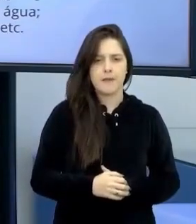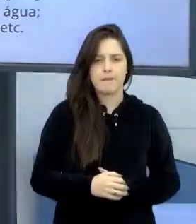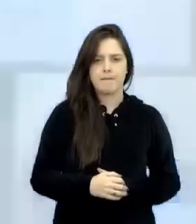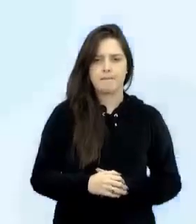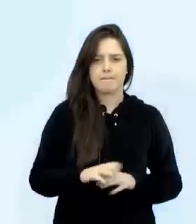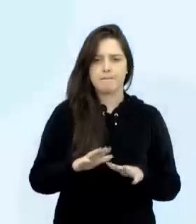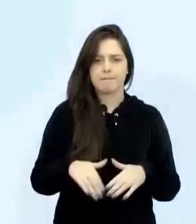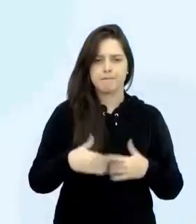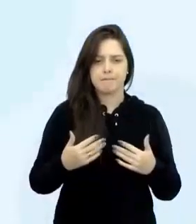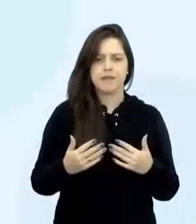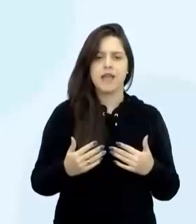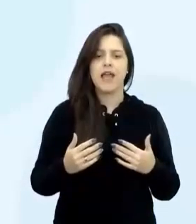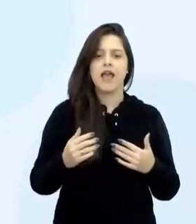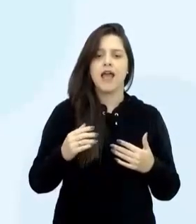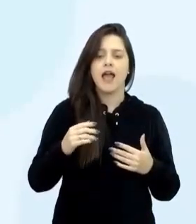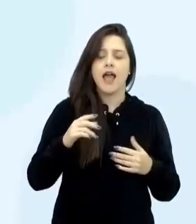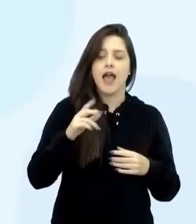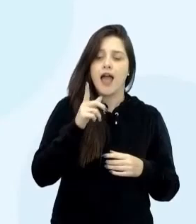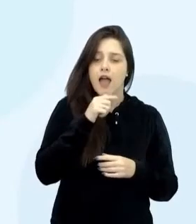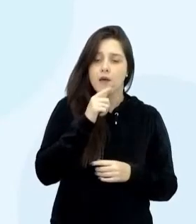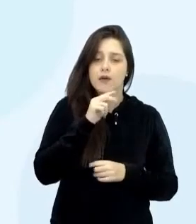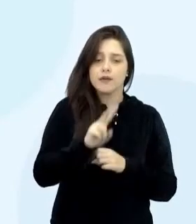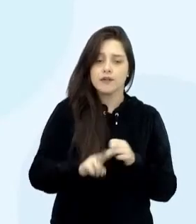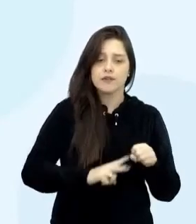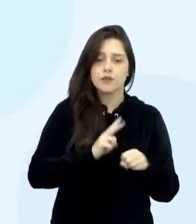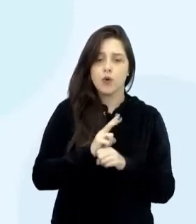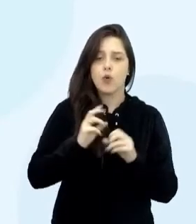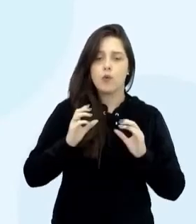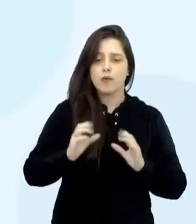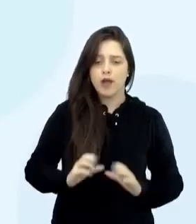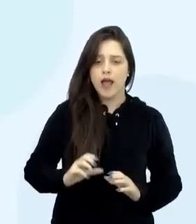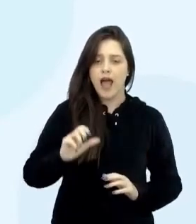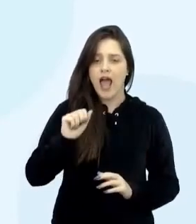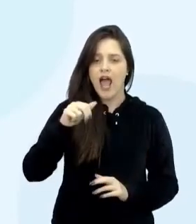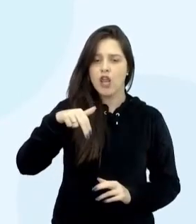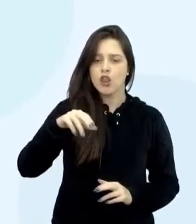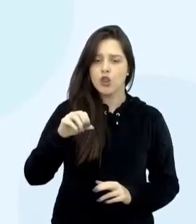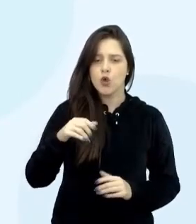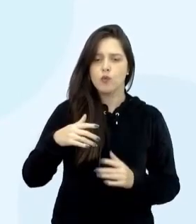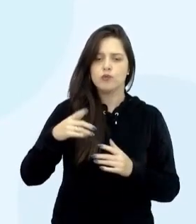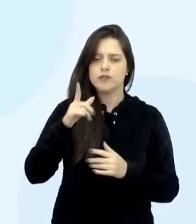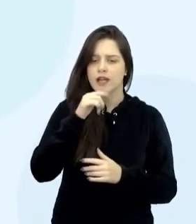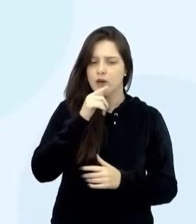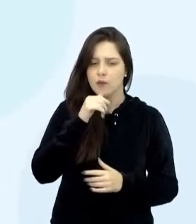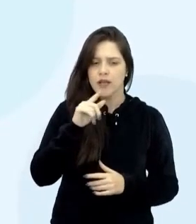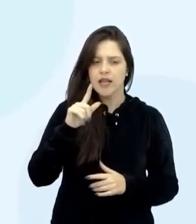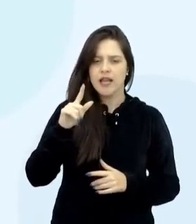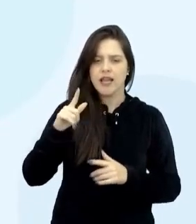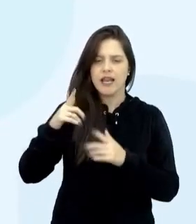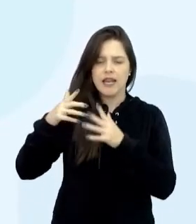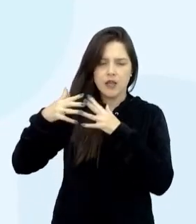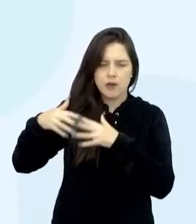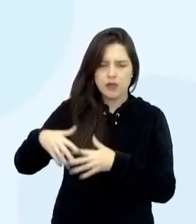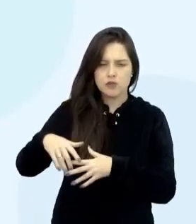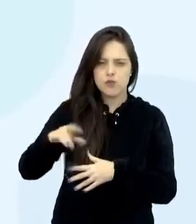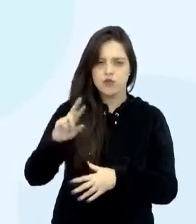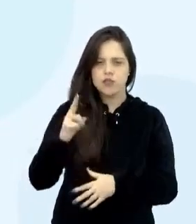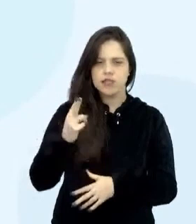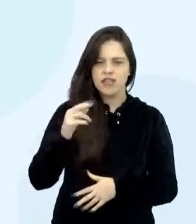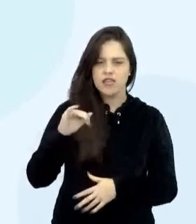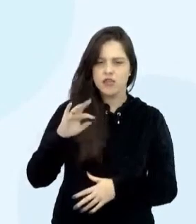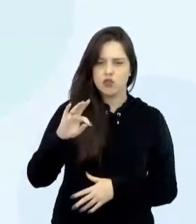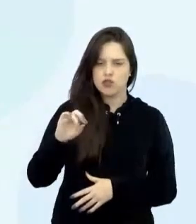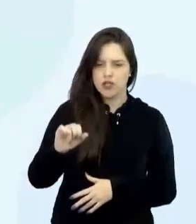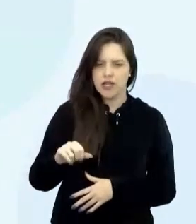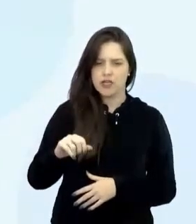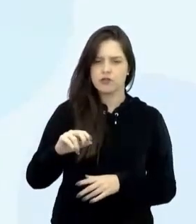A água para a sustentabilidade, o comportamento anômalo da água, ligações de hidrogênio, tensão superficial, saturação.